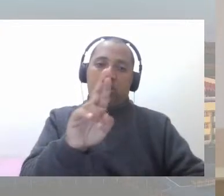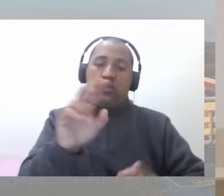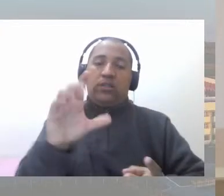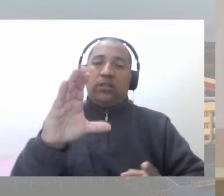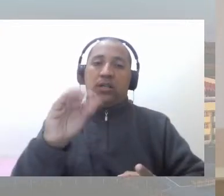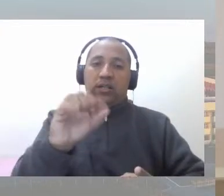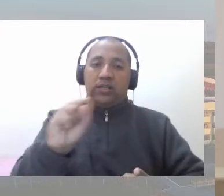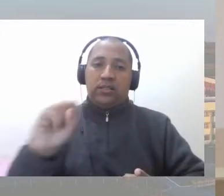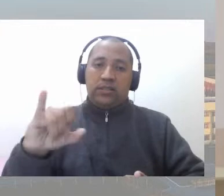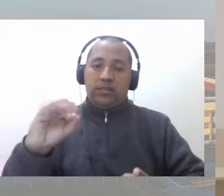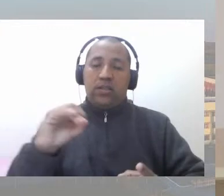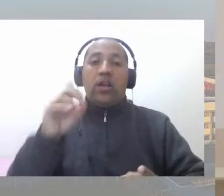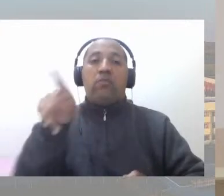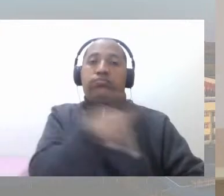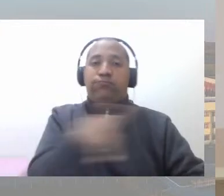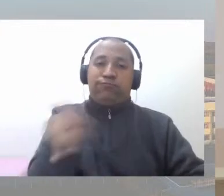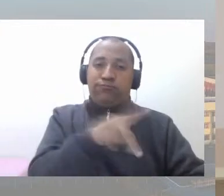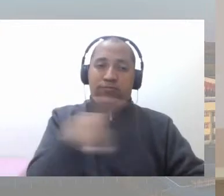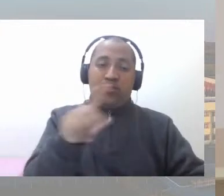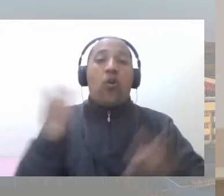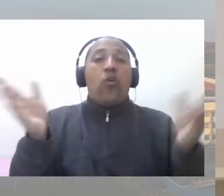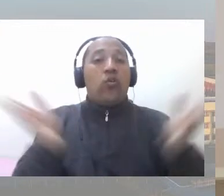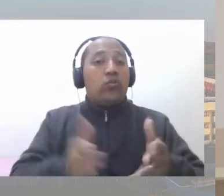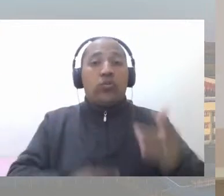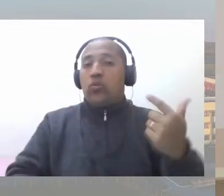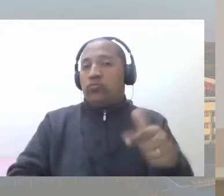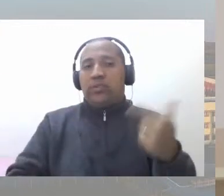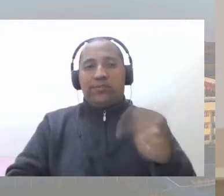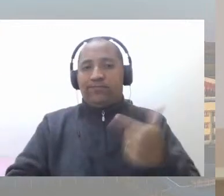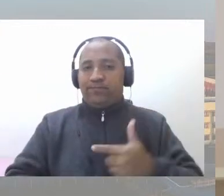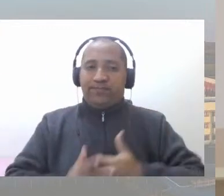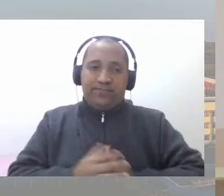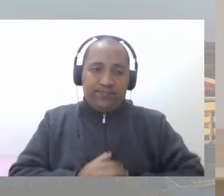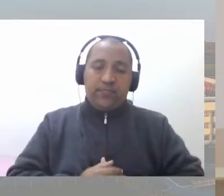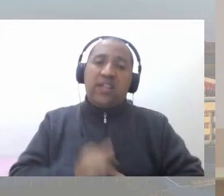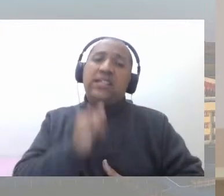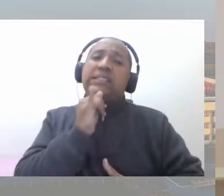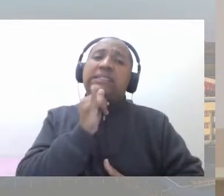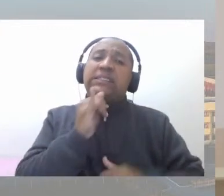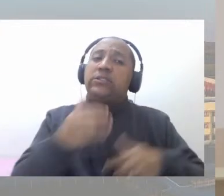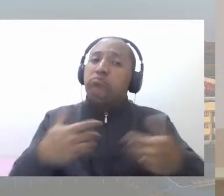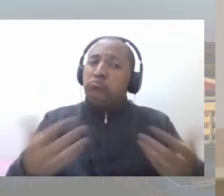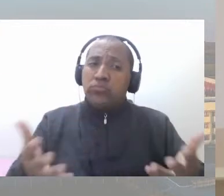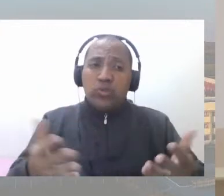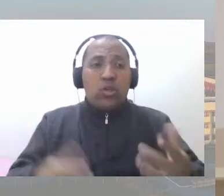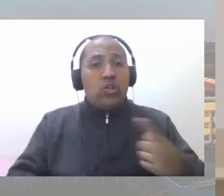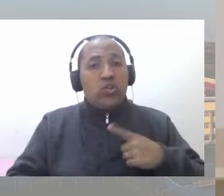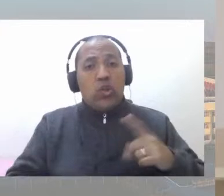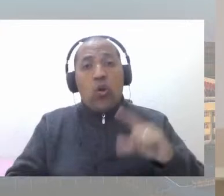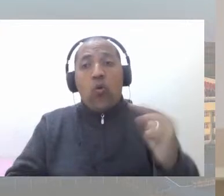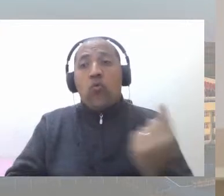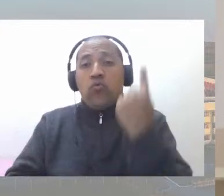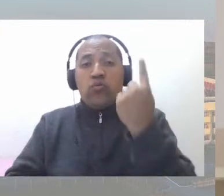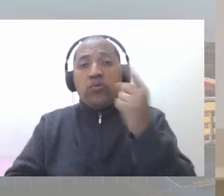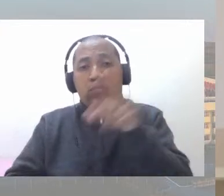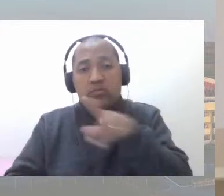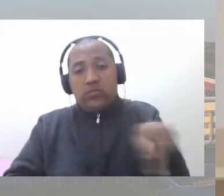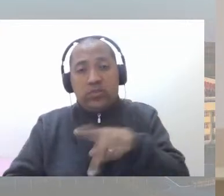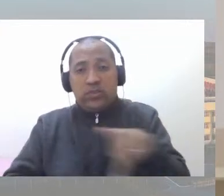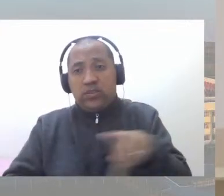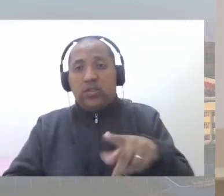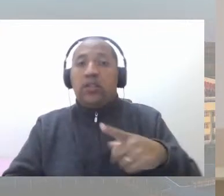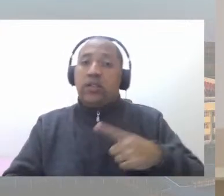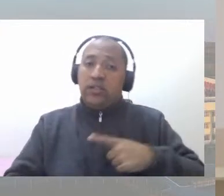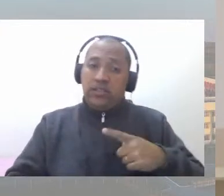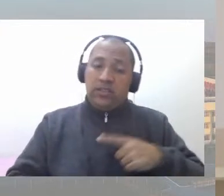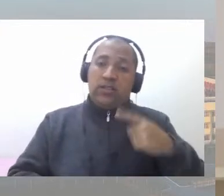como docente, hoje nós não temos nenhum. Por exemplo, se tiver um docente, hoje, pelo menos, a gente ainda vai ter a questão